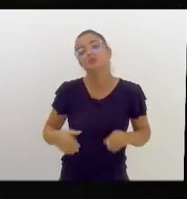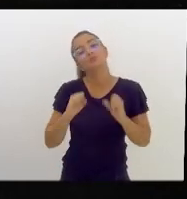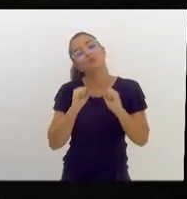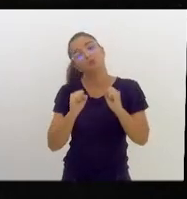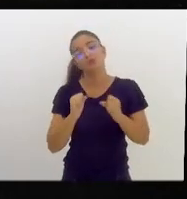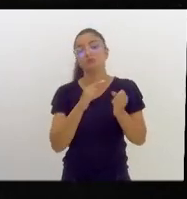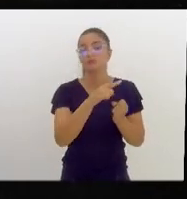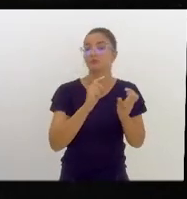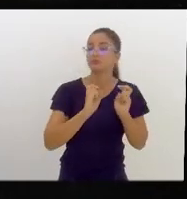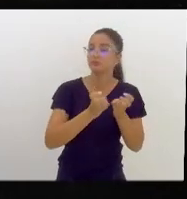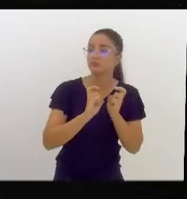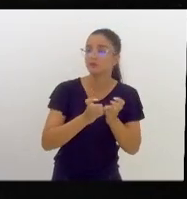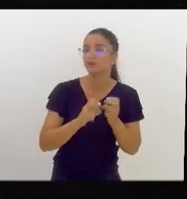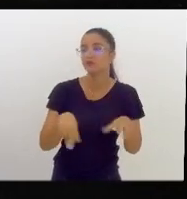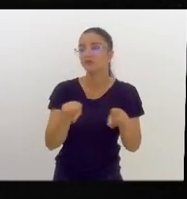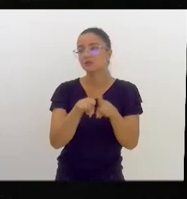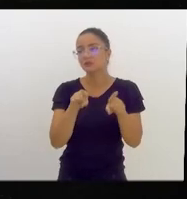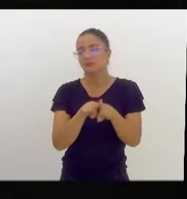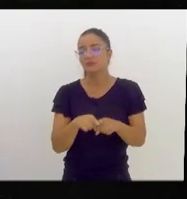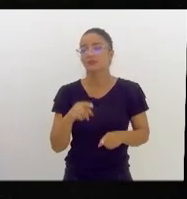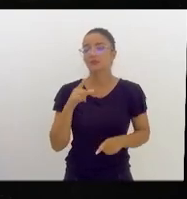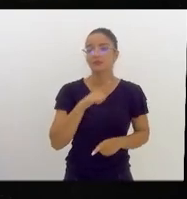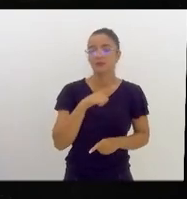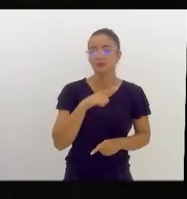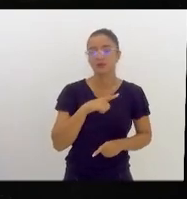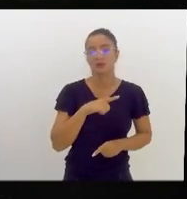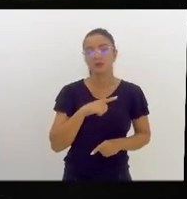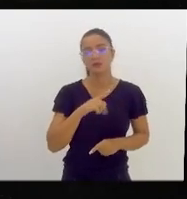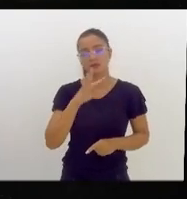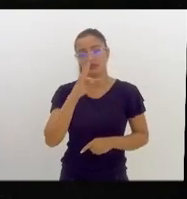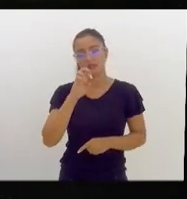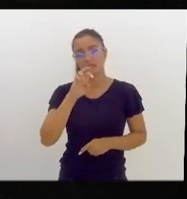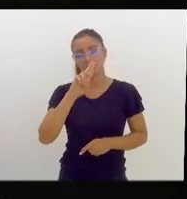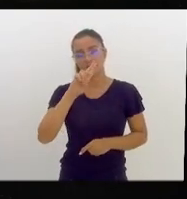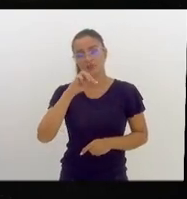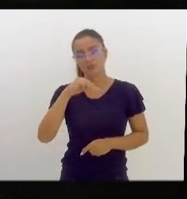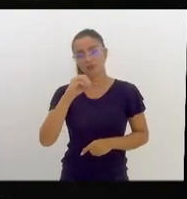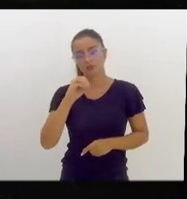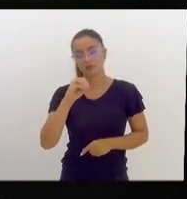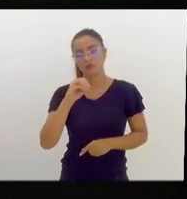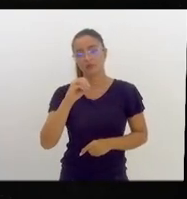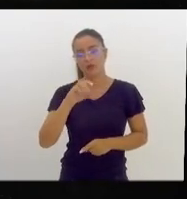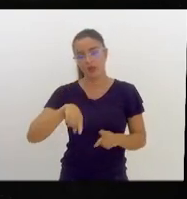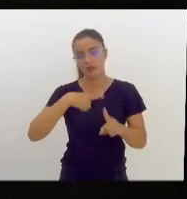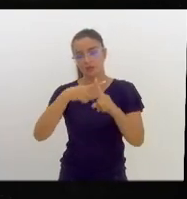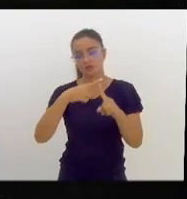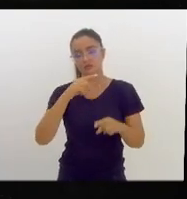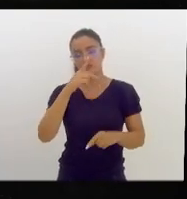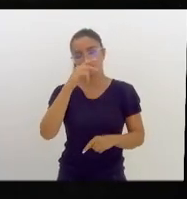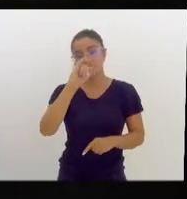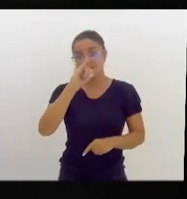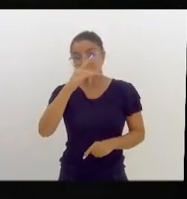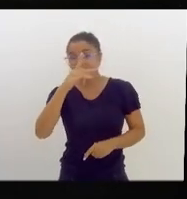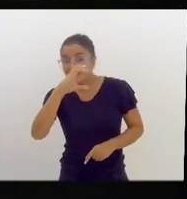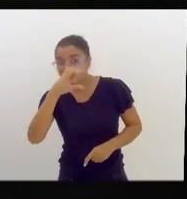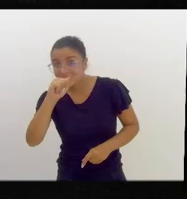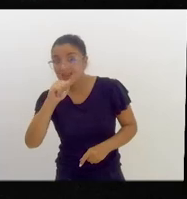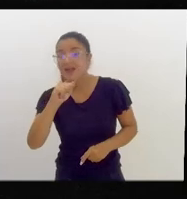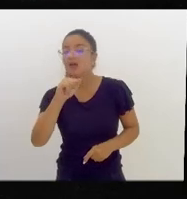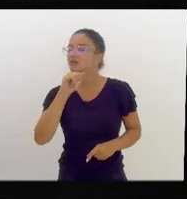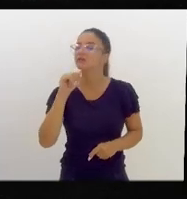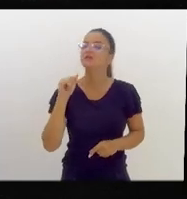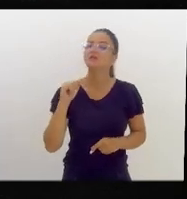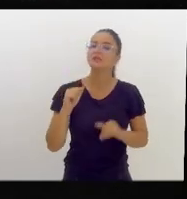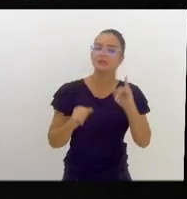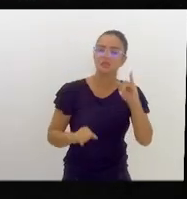esse termo aditivo do novo contrato tomasse como base o IPCA e não o IGPM,